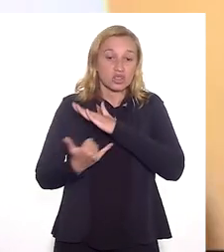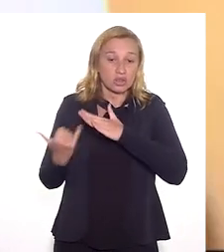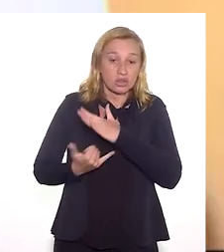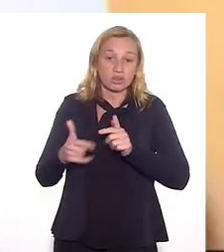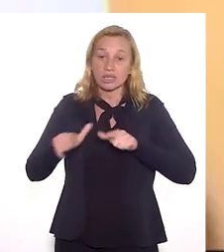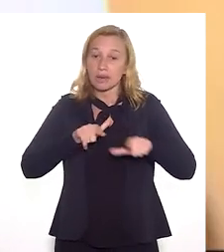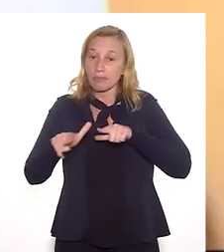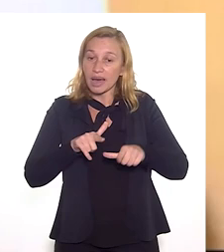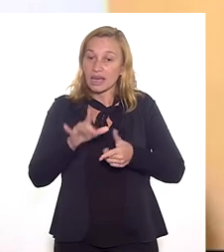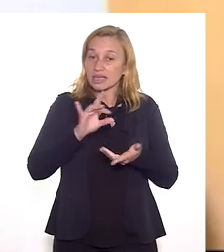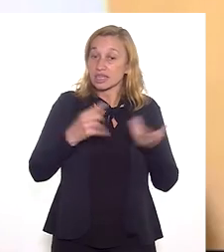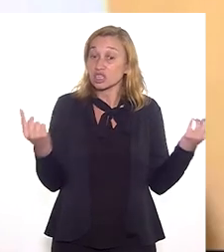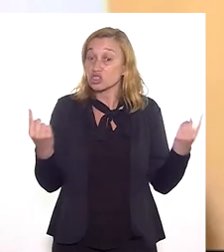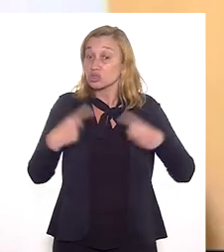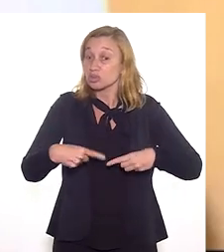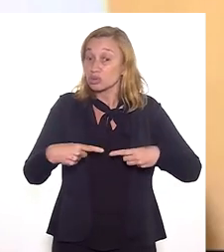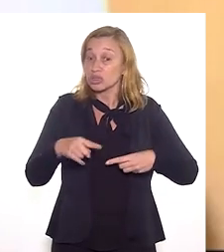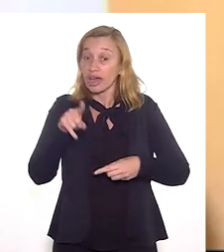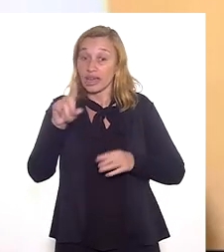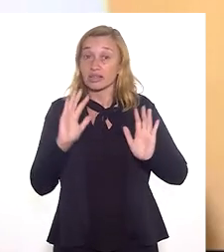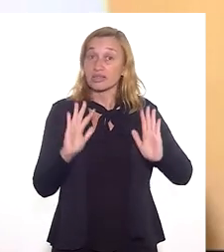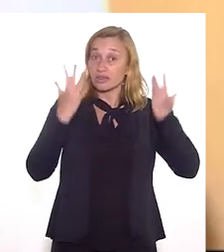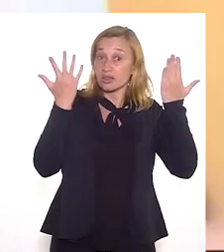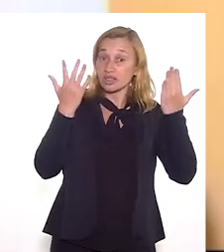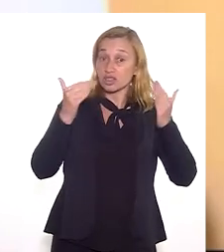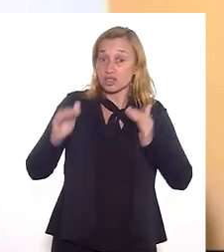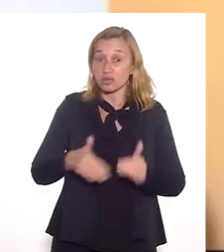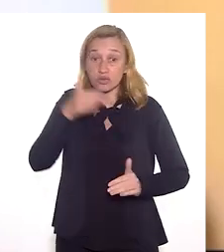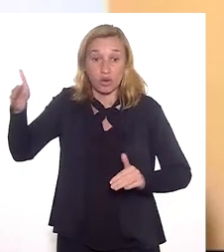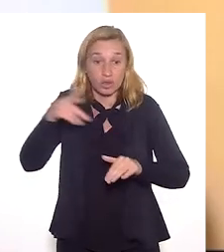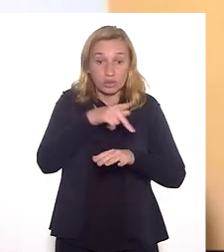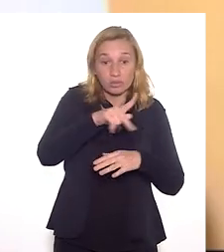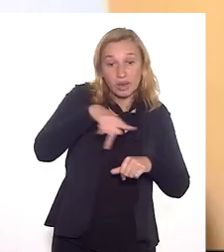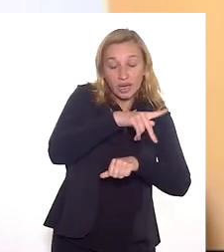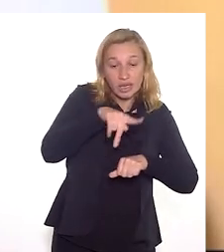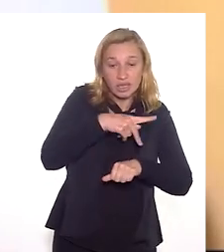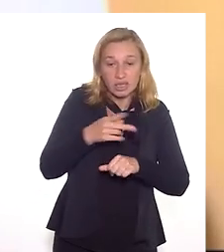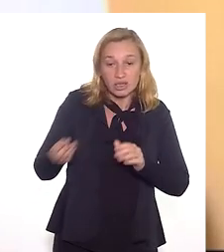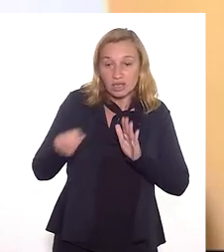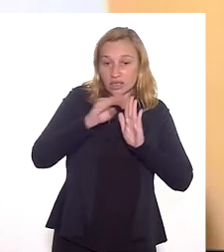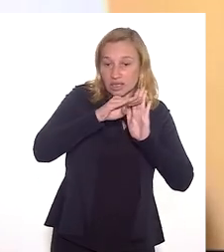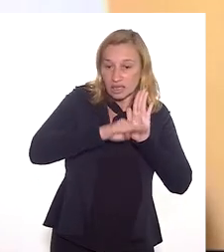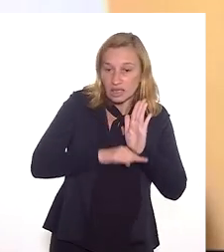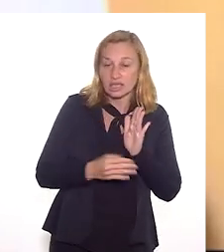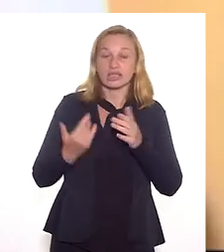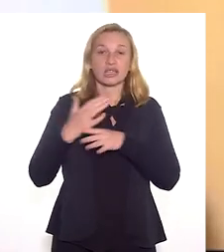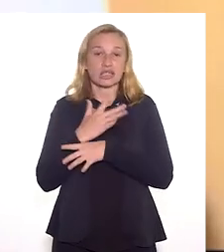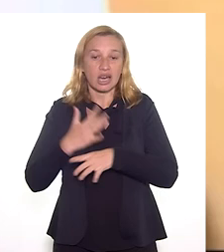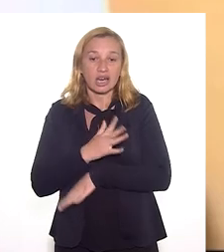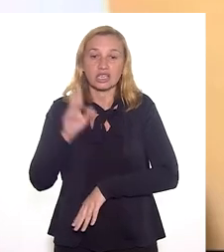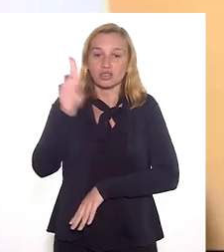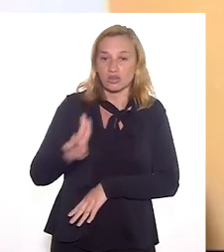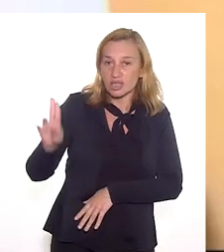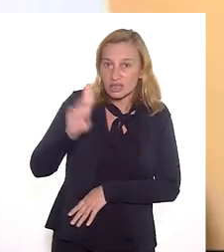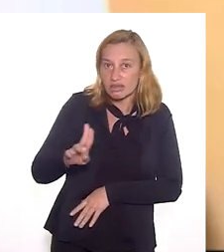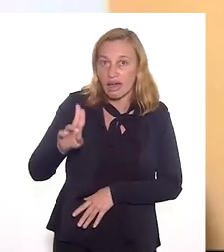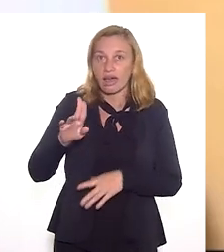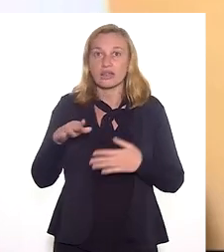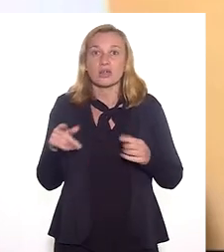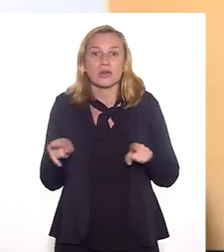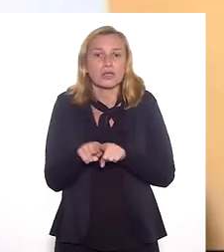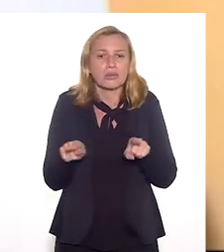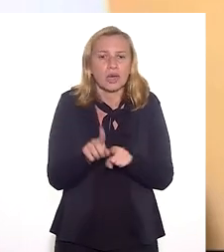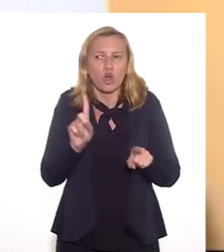a instituição que trabalha para justamente disputar esses eventos internacionais e colocá-los na agenda da cidade,